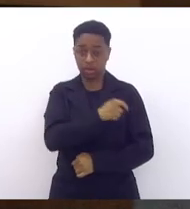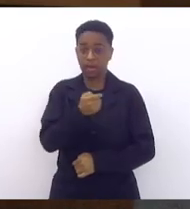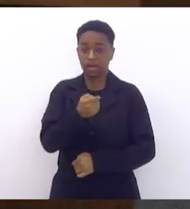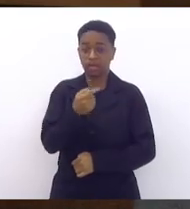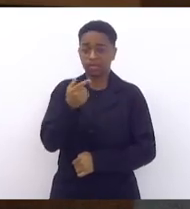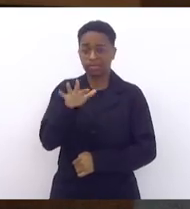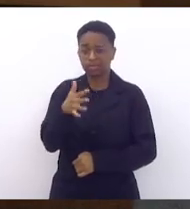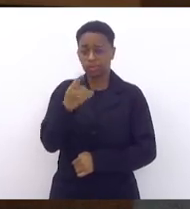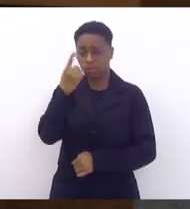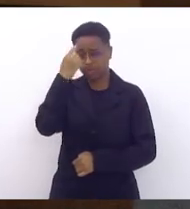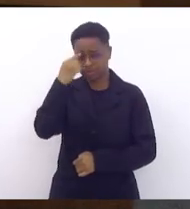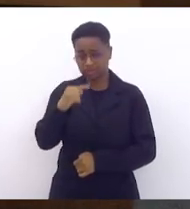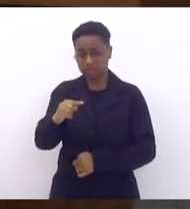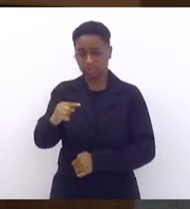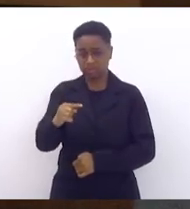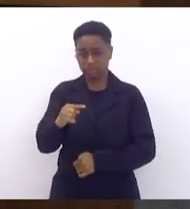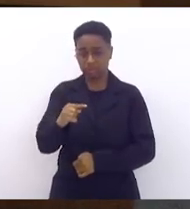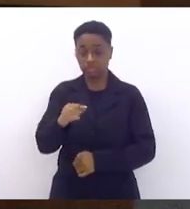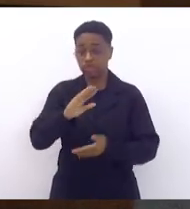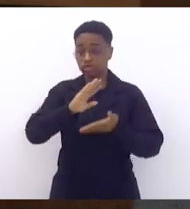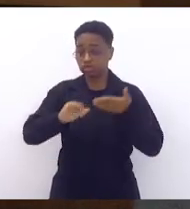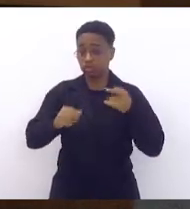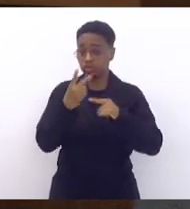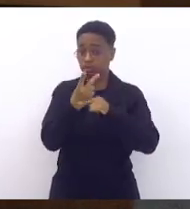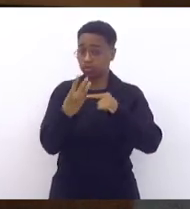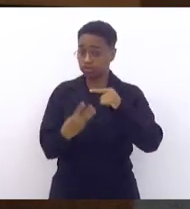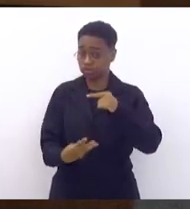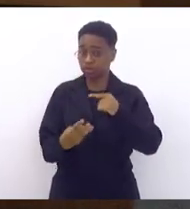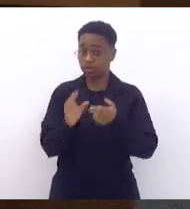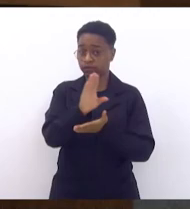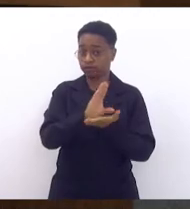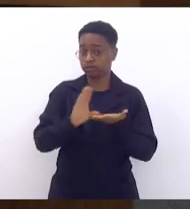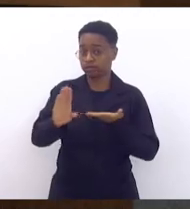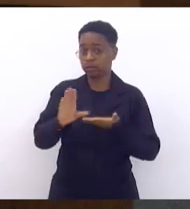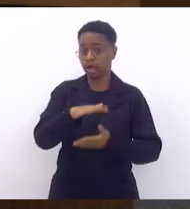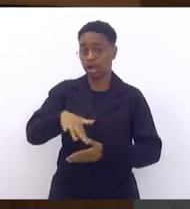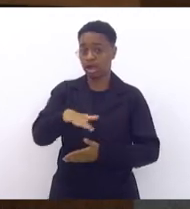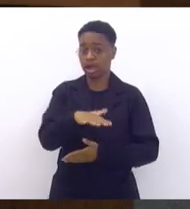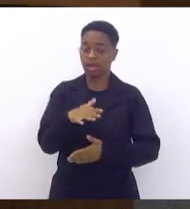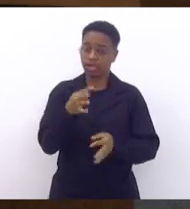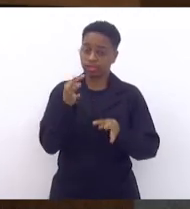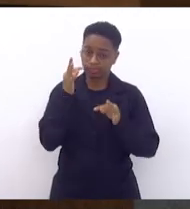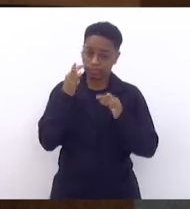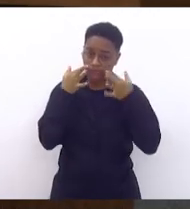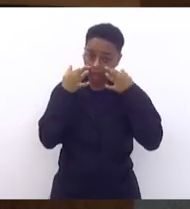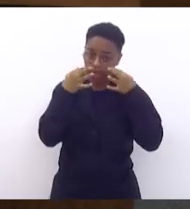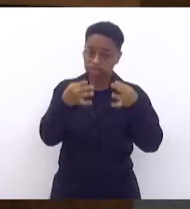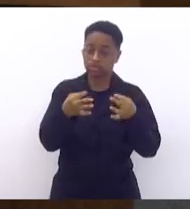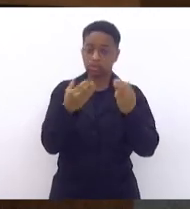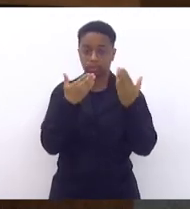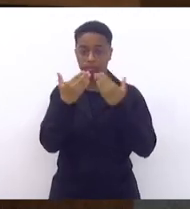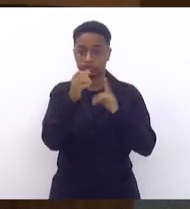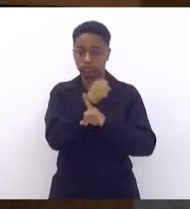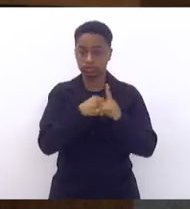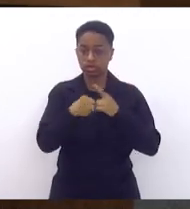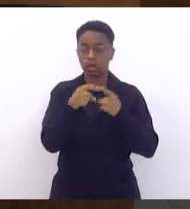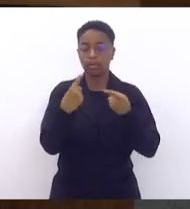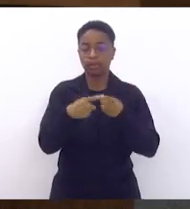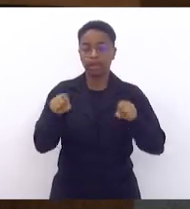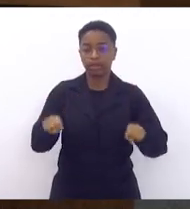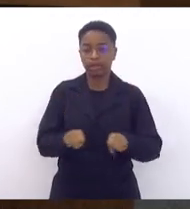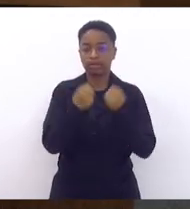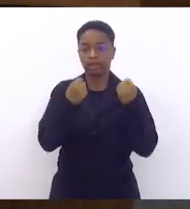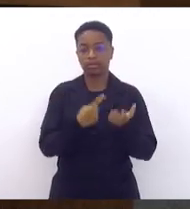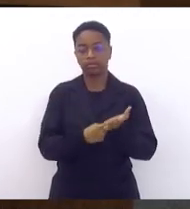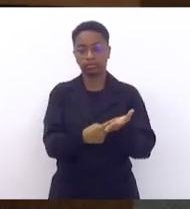uma semana, cortou 2/3 do financiamento da rede de atenção psicossocial. Isso rompe um acordo fechado entre esse